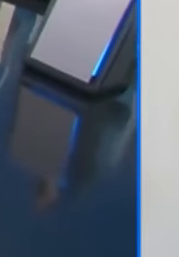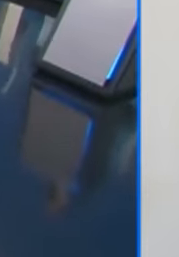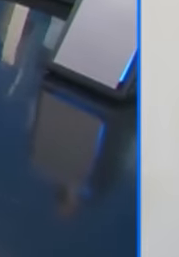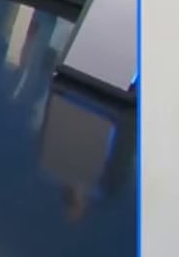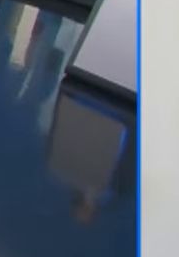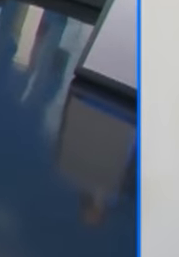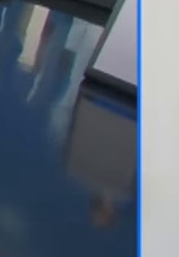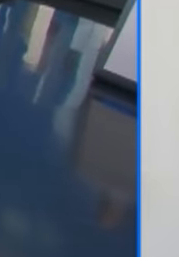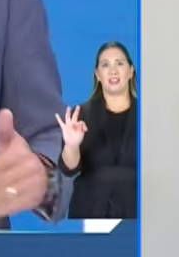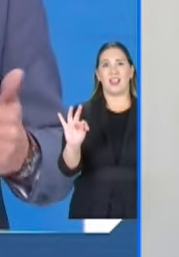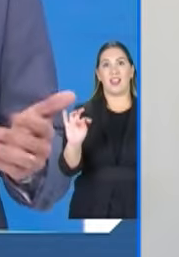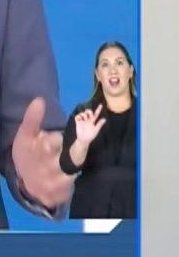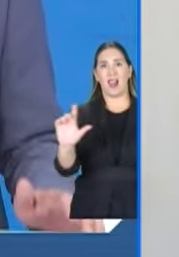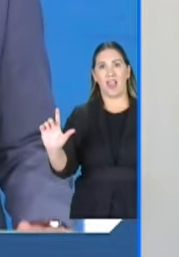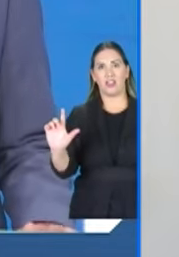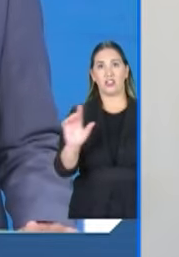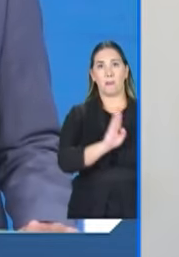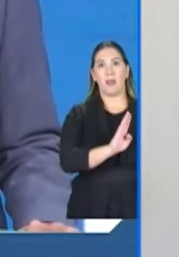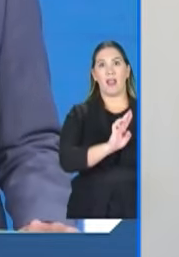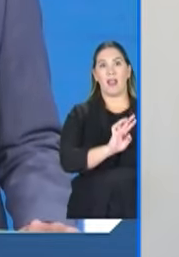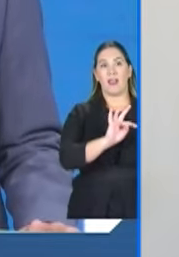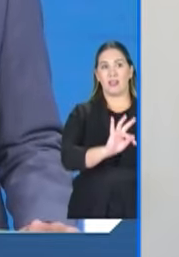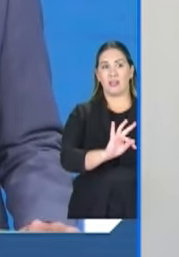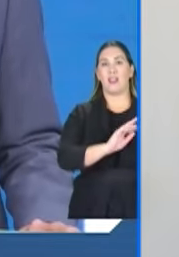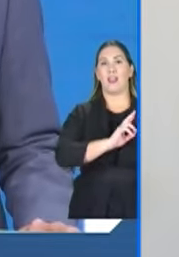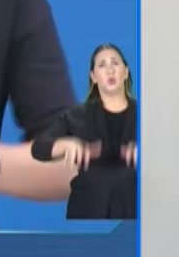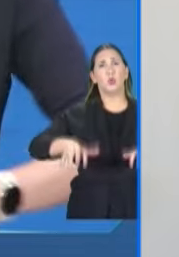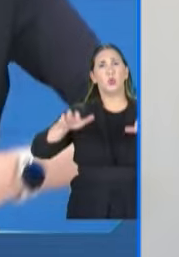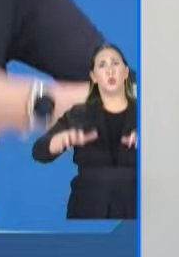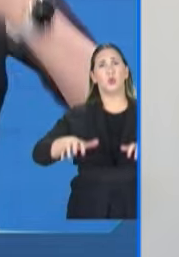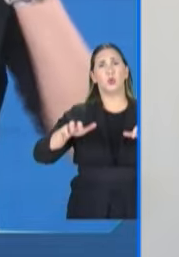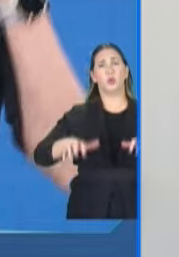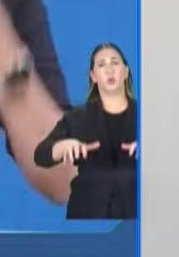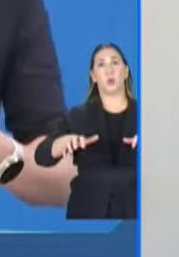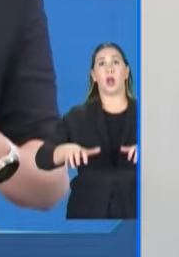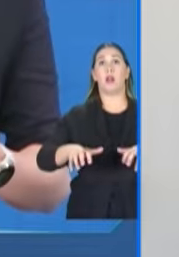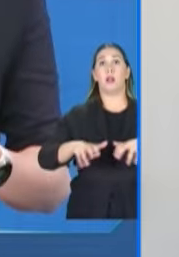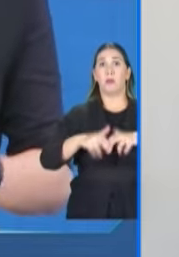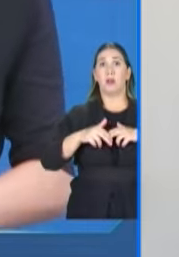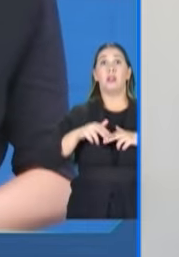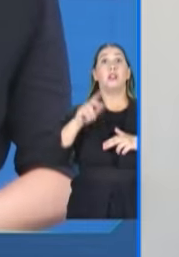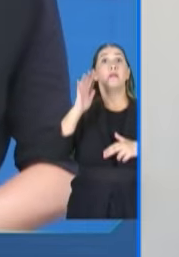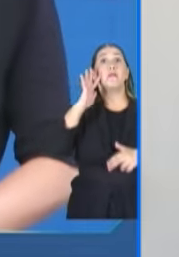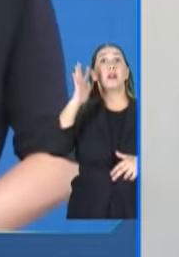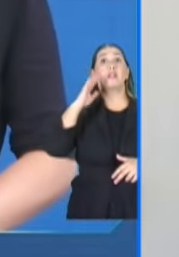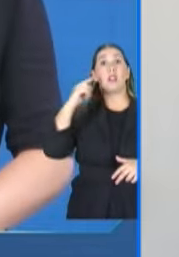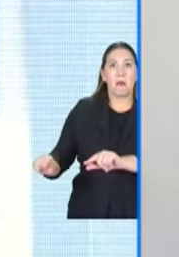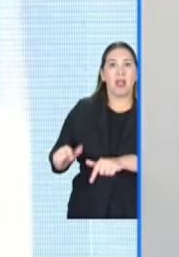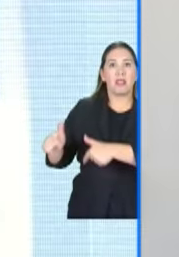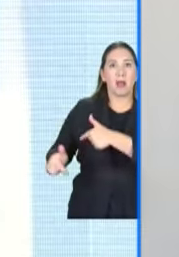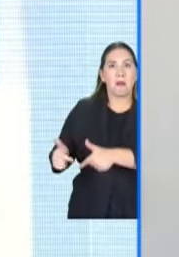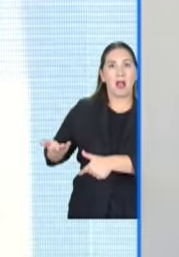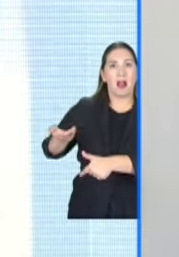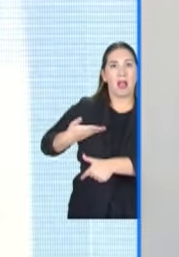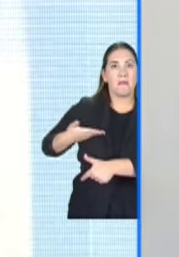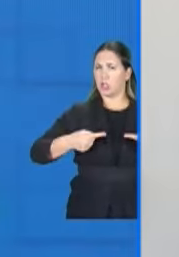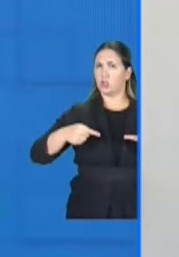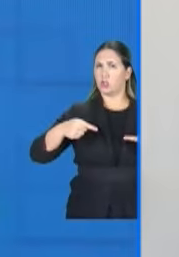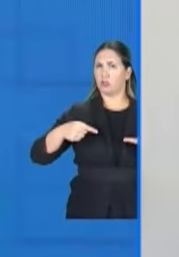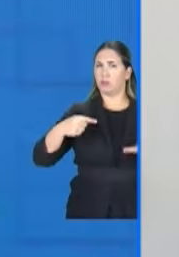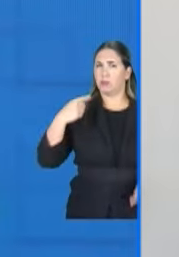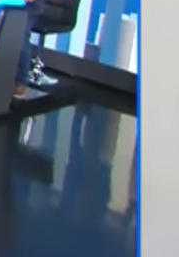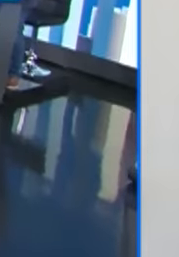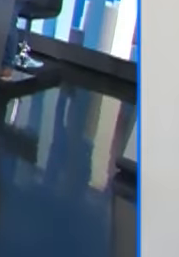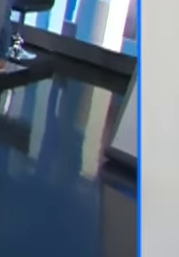começa agora, porque é preciso haver gestos dos que estão melhor posicionados na direção desses outros